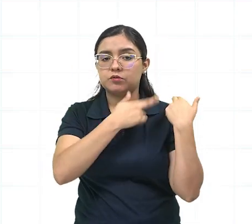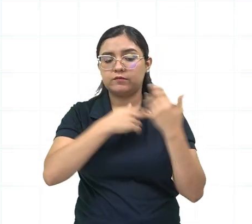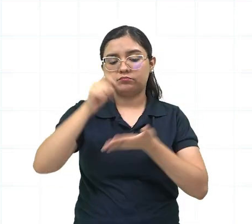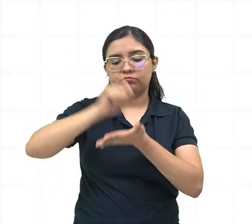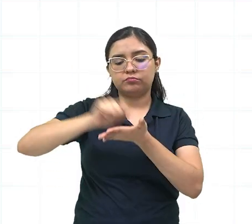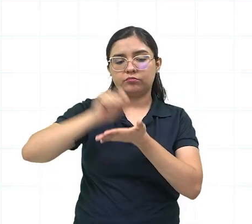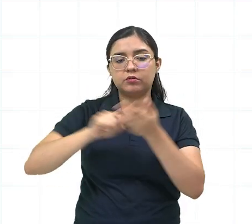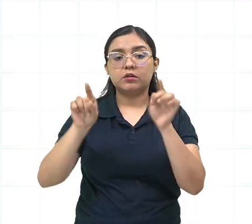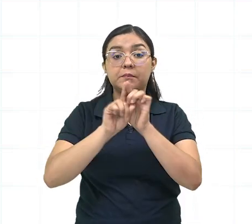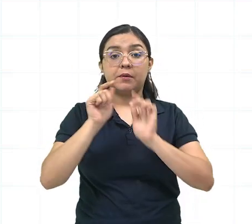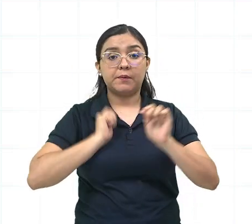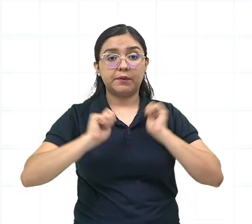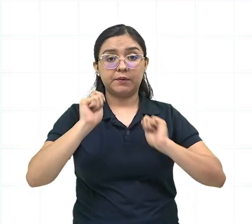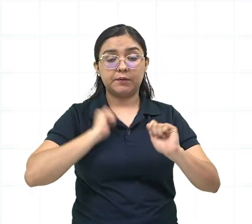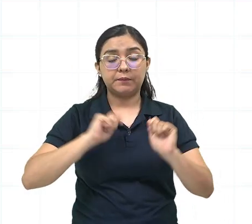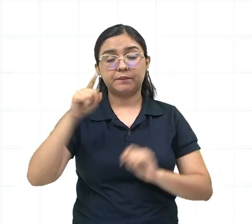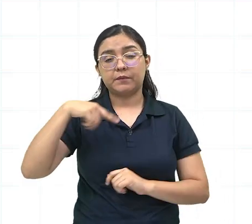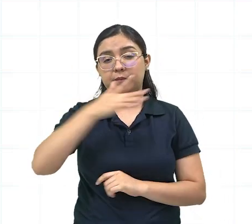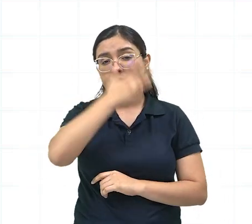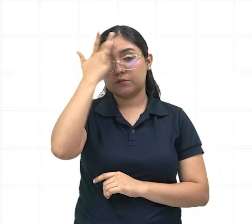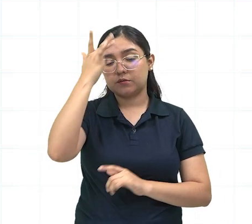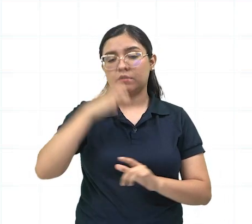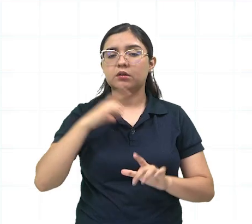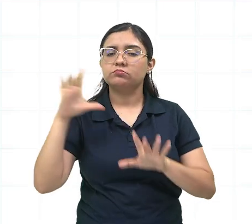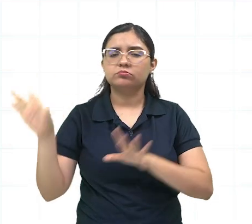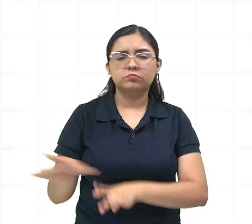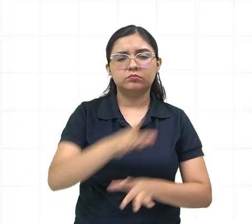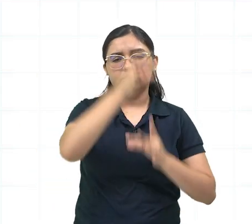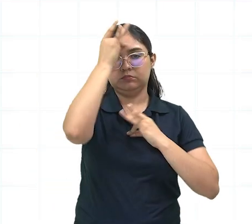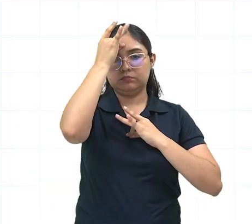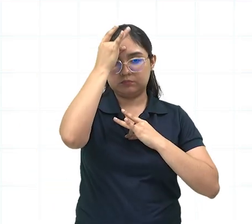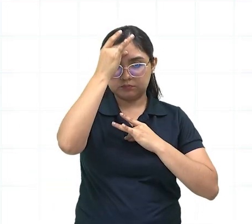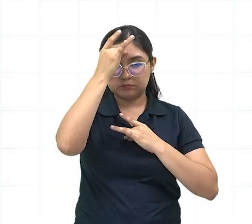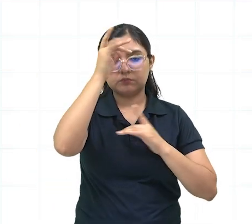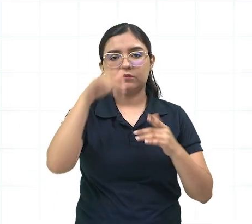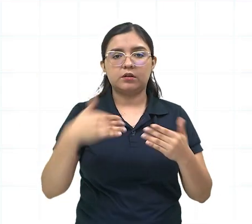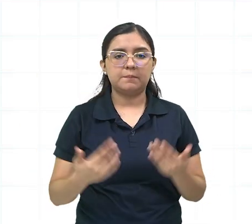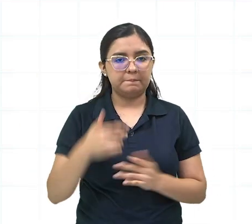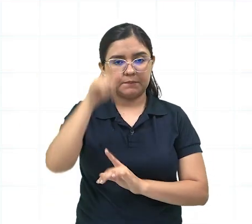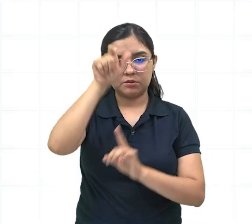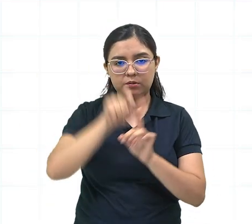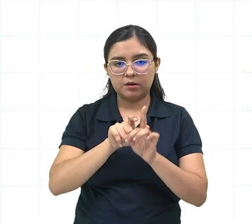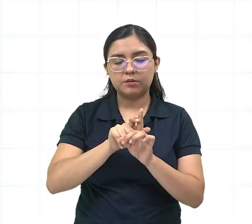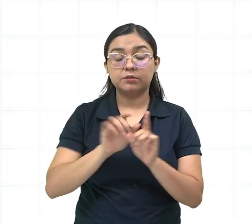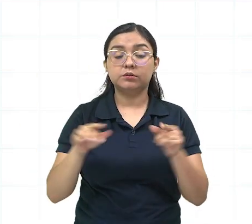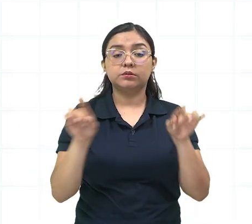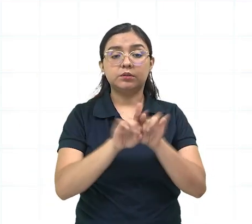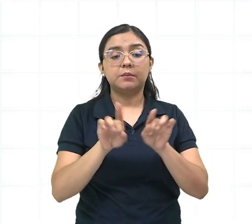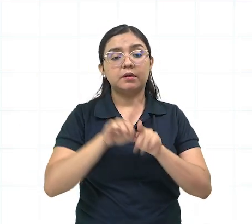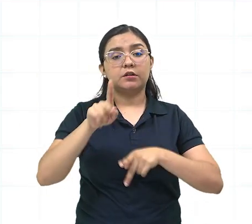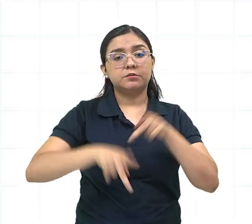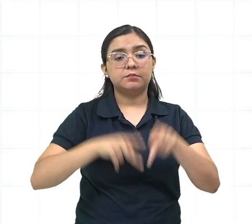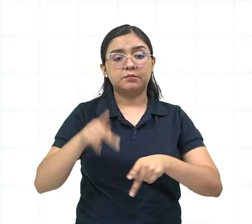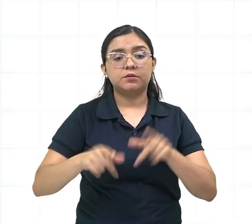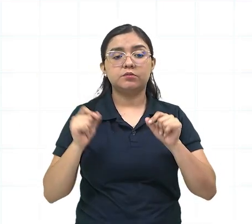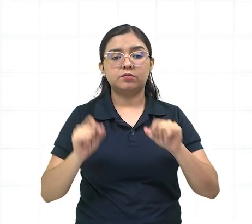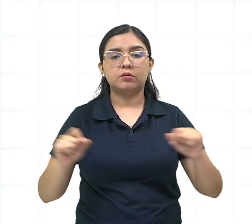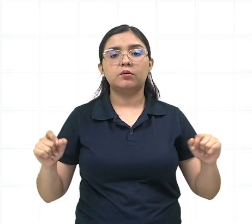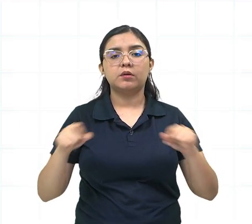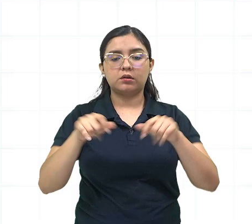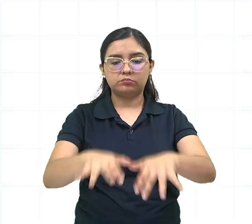composição. O ator é aquele que dá vida àquele personagem fictício. E o público, que é